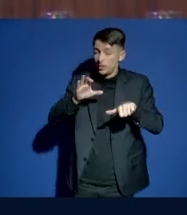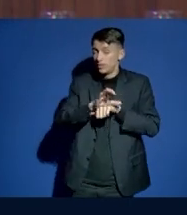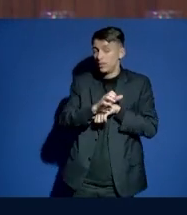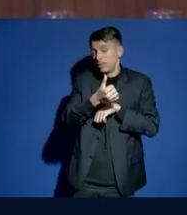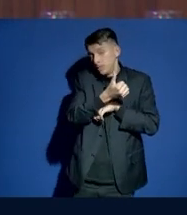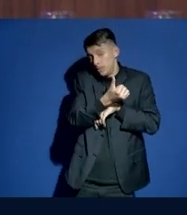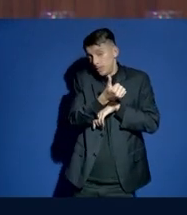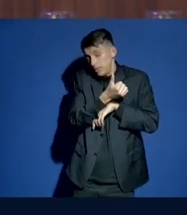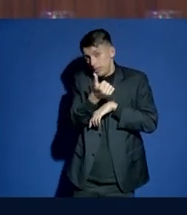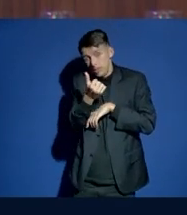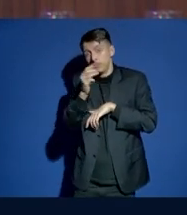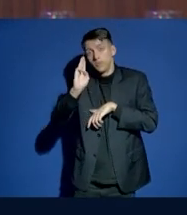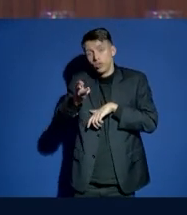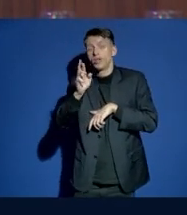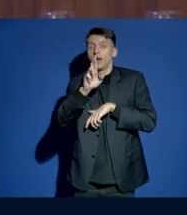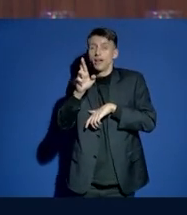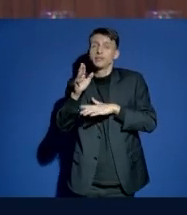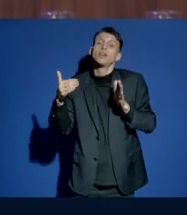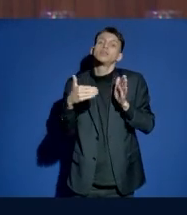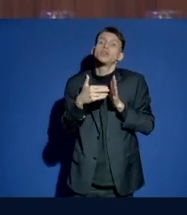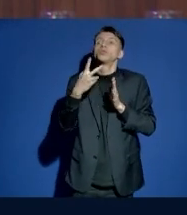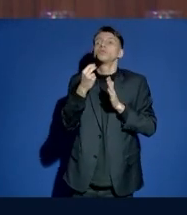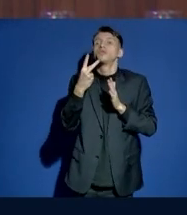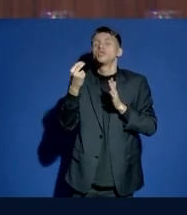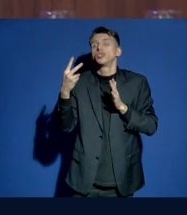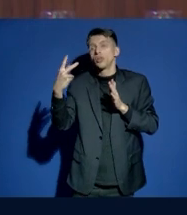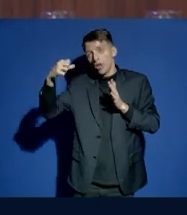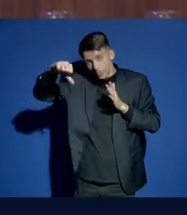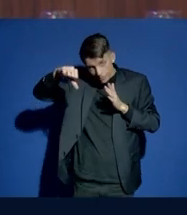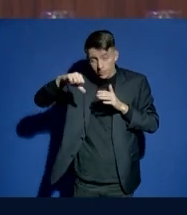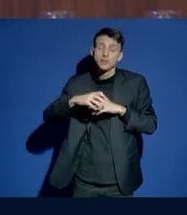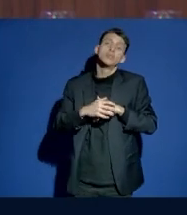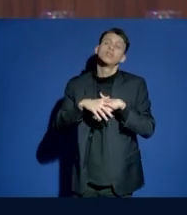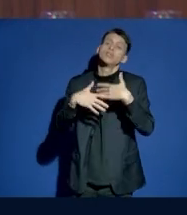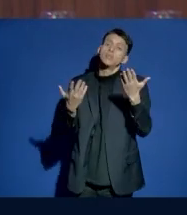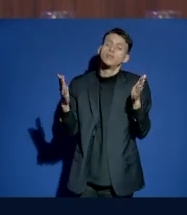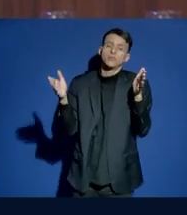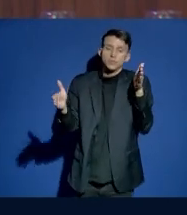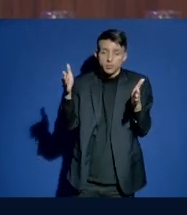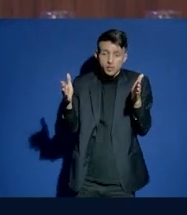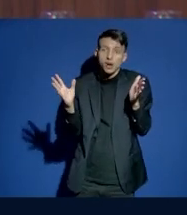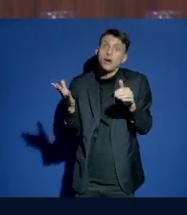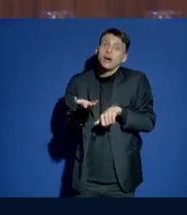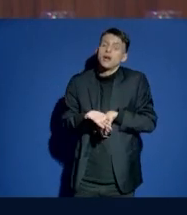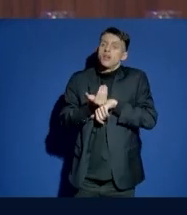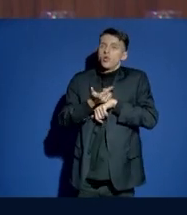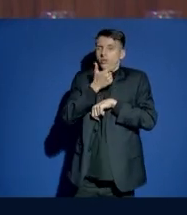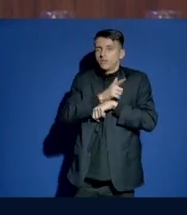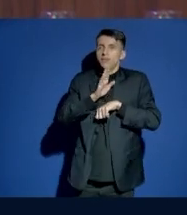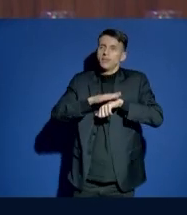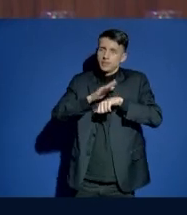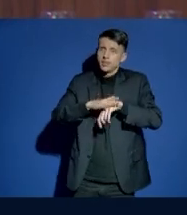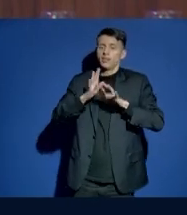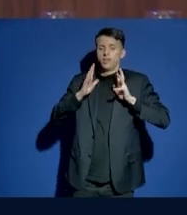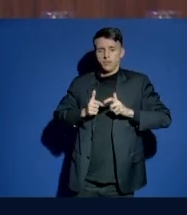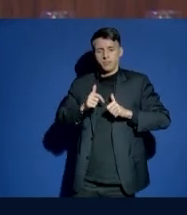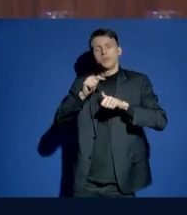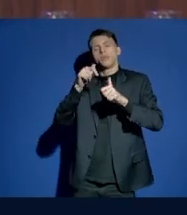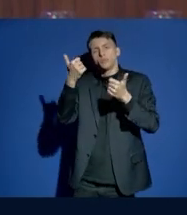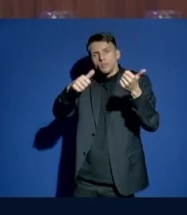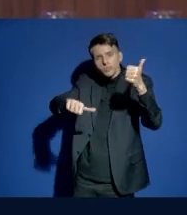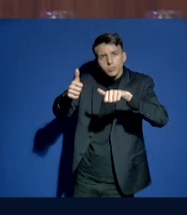reais até 2029 então a gente antecipa em três anos aquele prazo para universalização de serviço saneamento